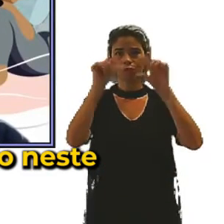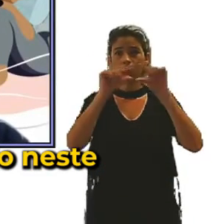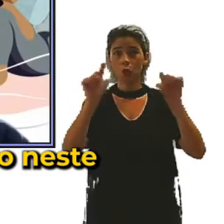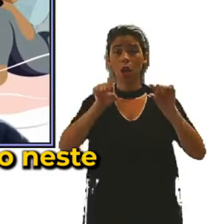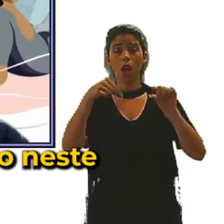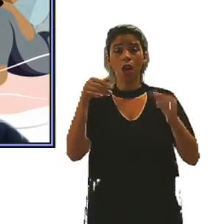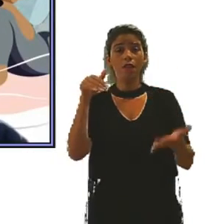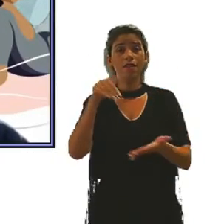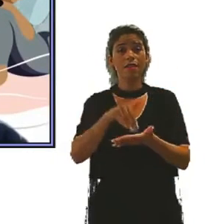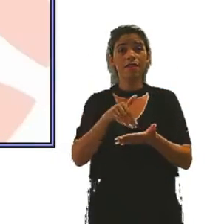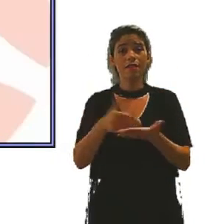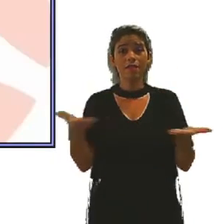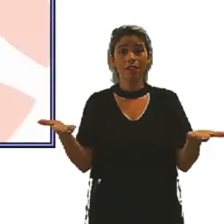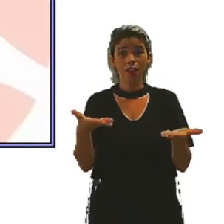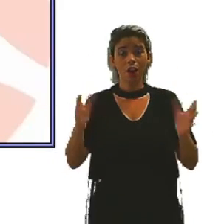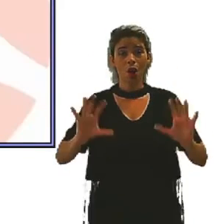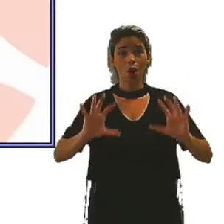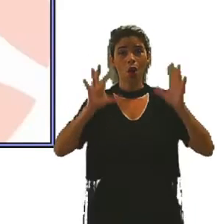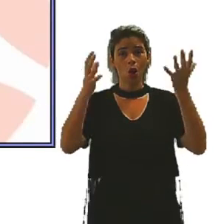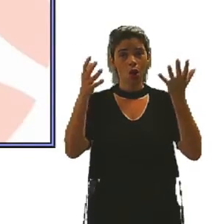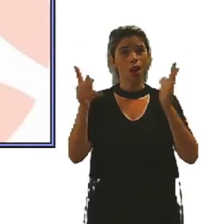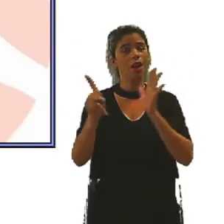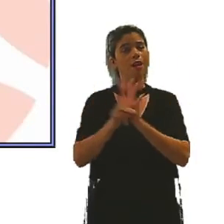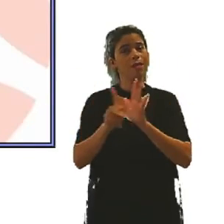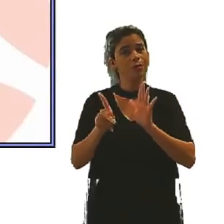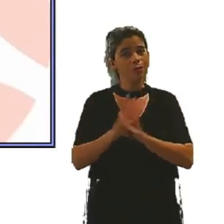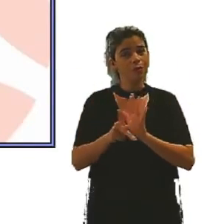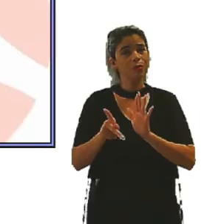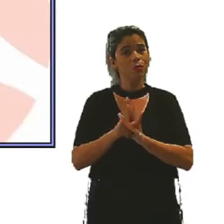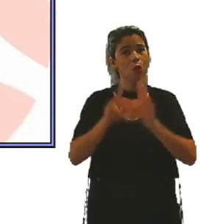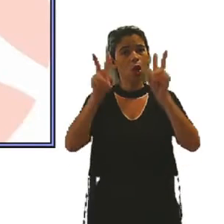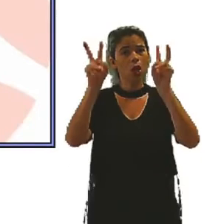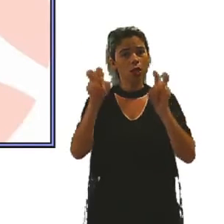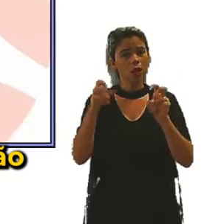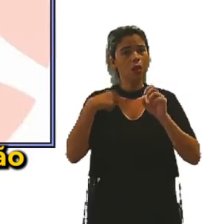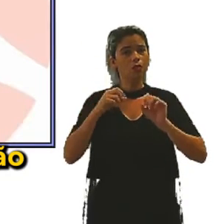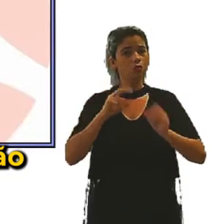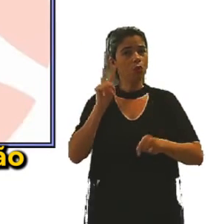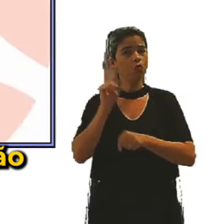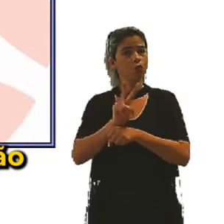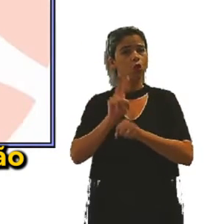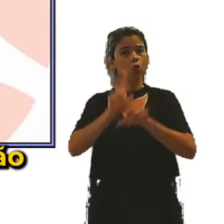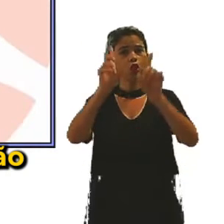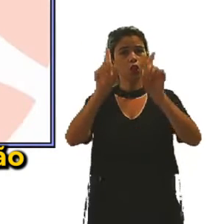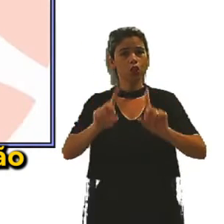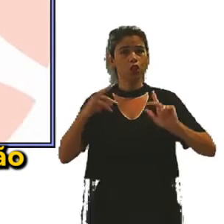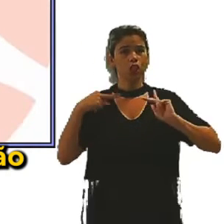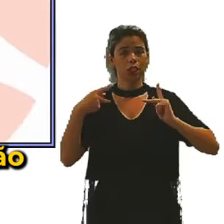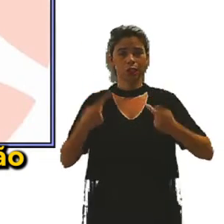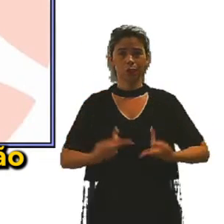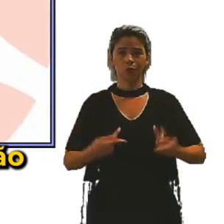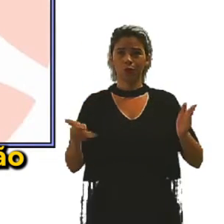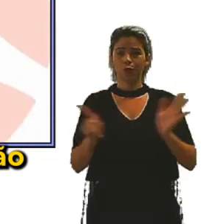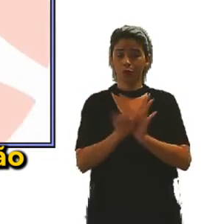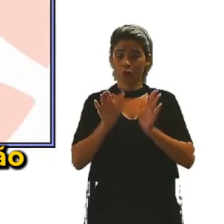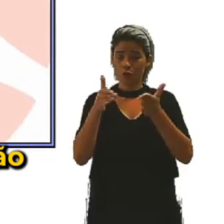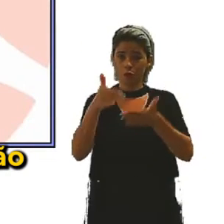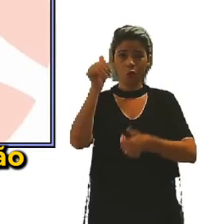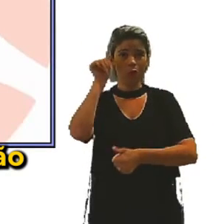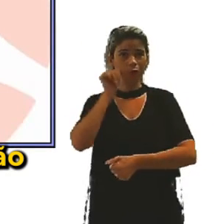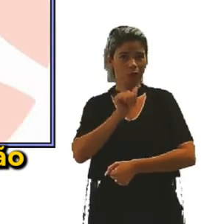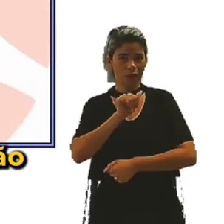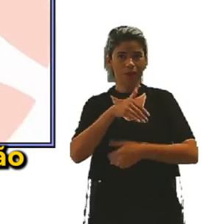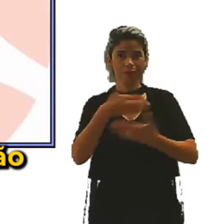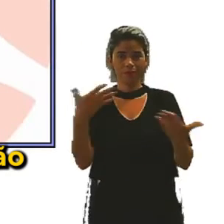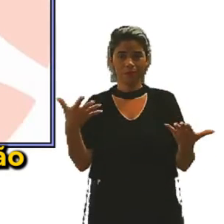encerrando, neste momento, o webinar Feminicídio e a Proteção aos Direitos Humanos das Mulheres.